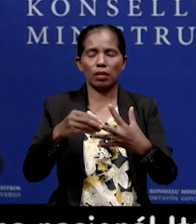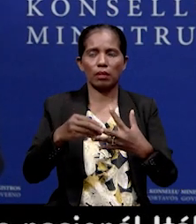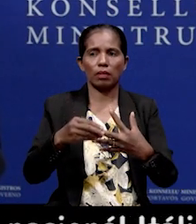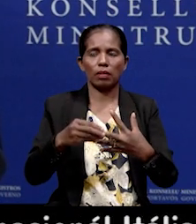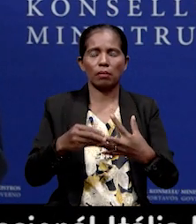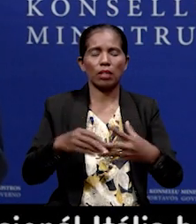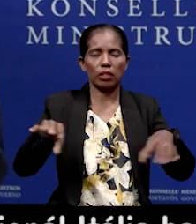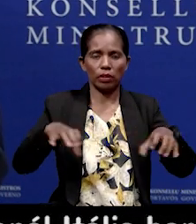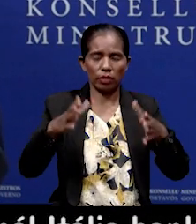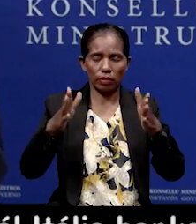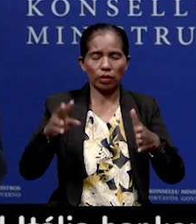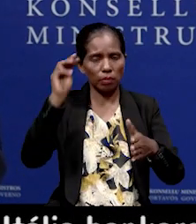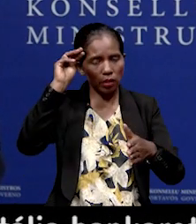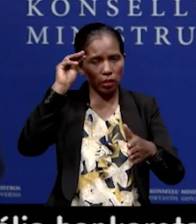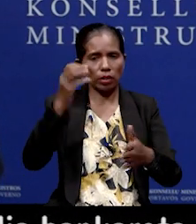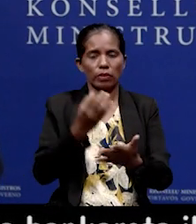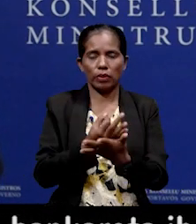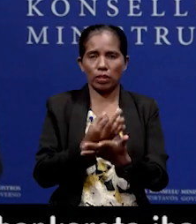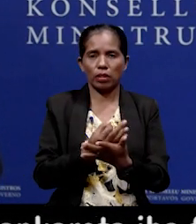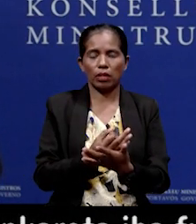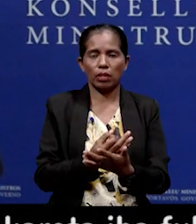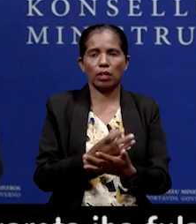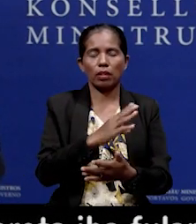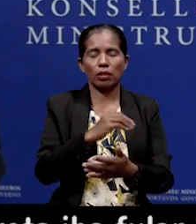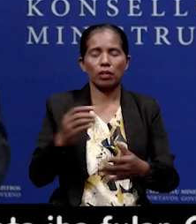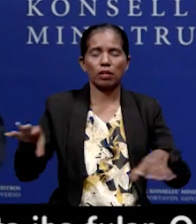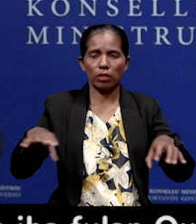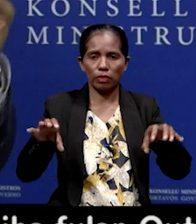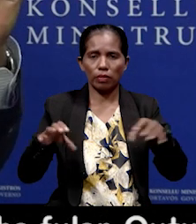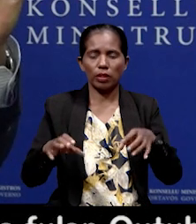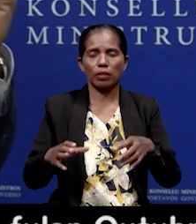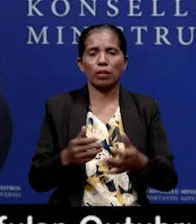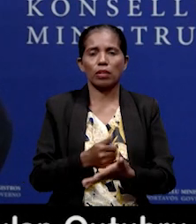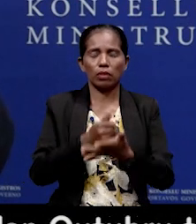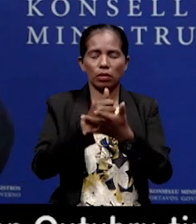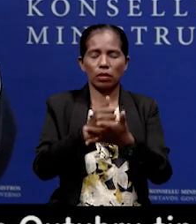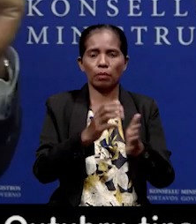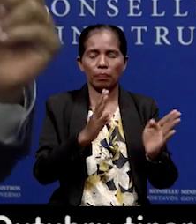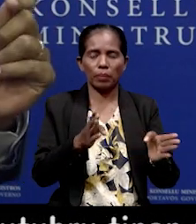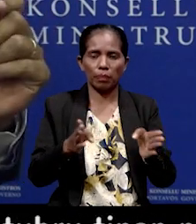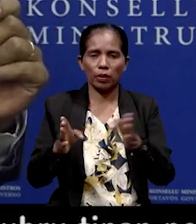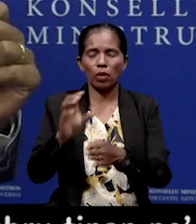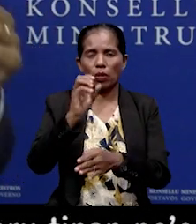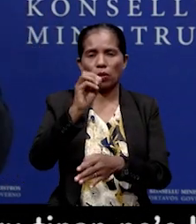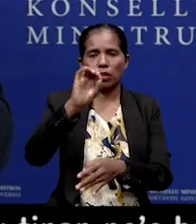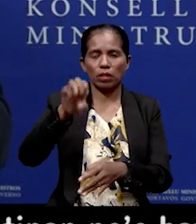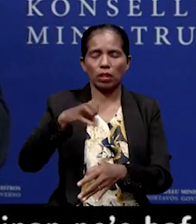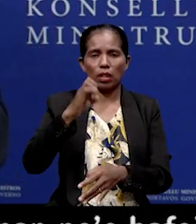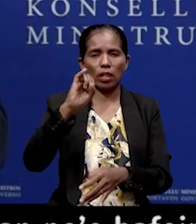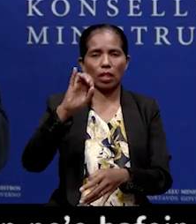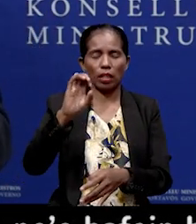o funcionário sira Ministério de Finanças nian era que não vem marcar serviço ia pode preparar orçamento